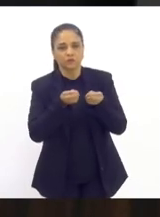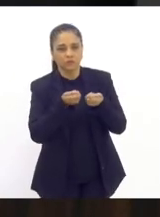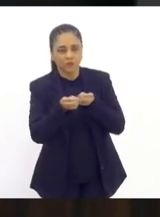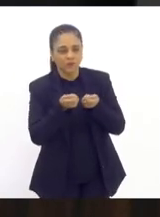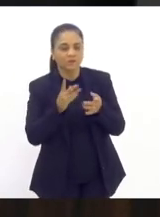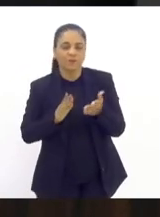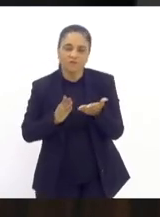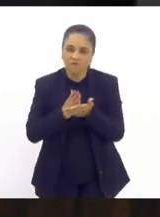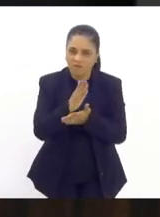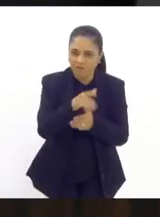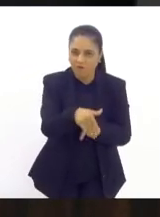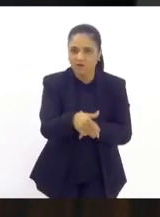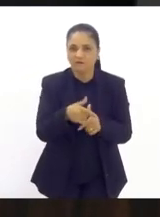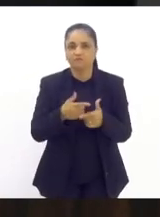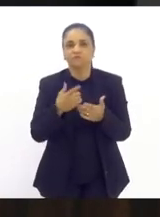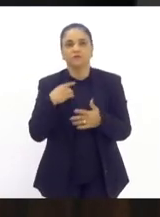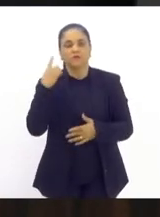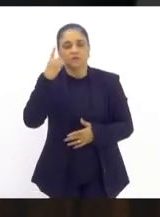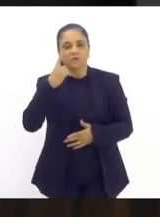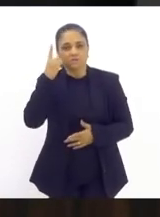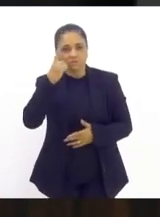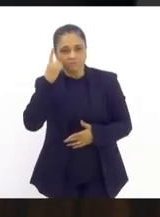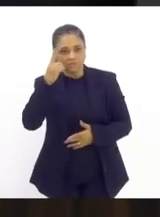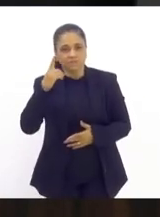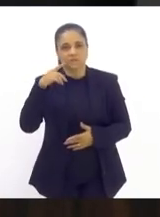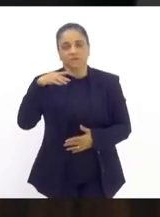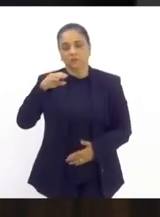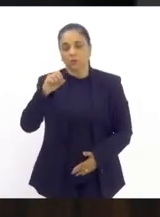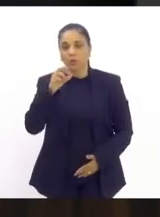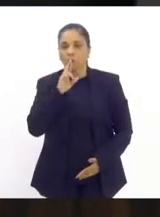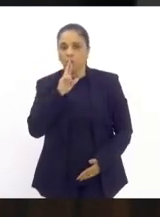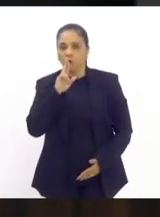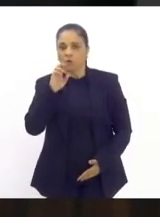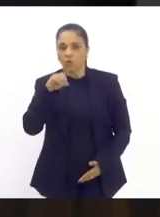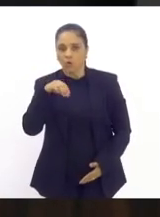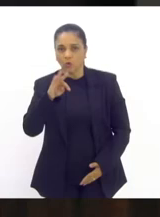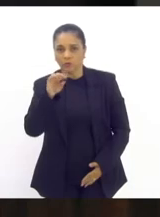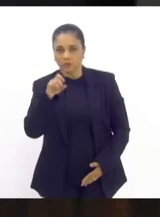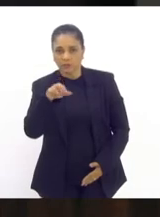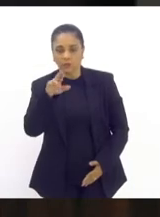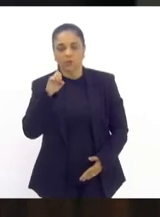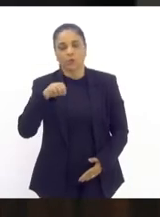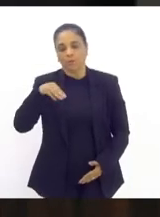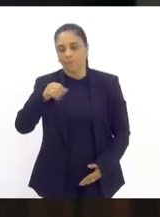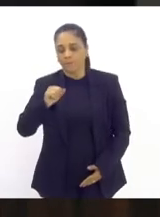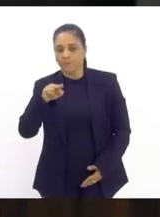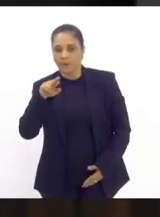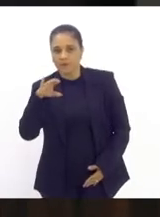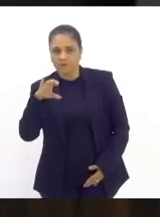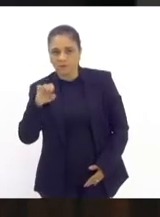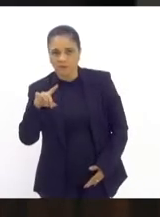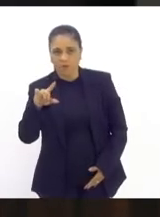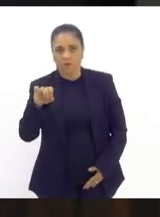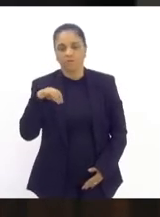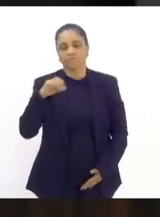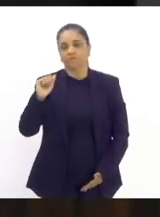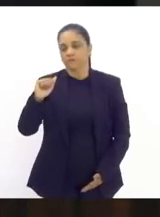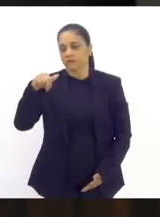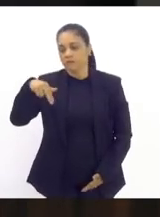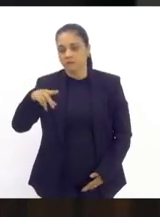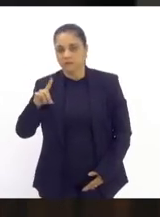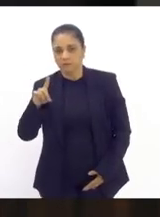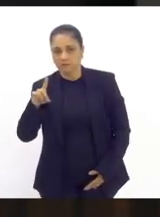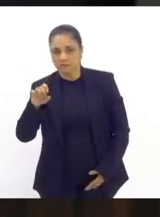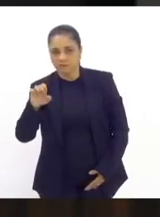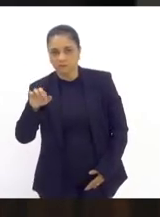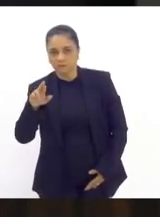relatou Deputado Rodrigo Bacelar Alexandre knock Max Lemos Gustavo Schmidt e Anderson Moraes em